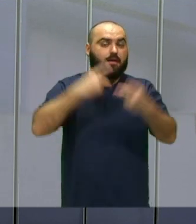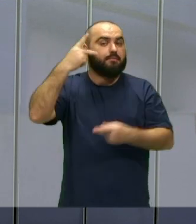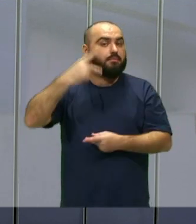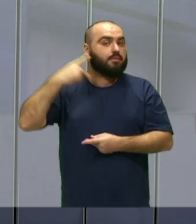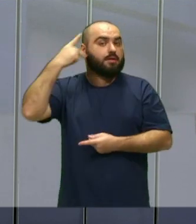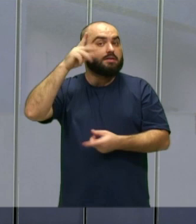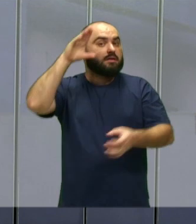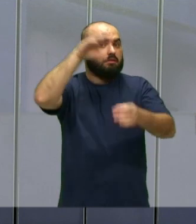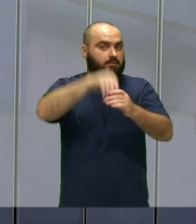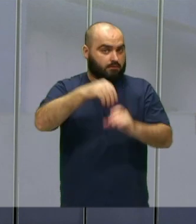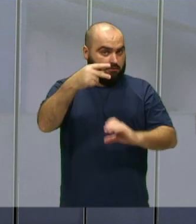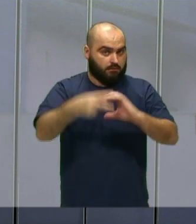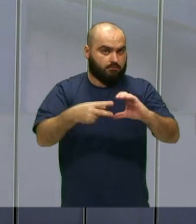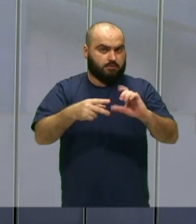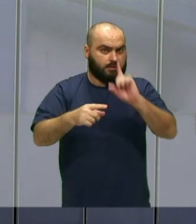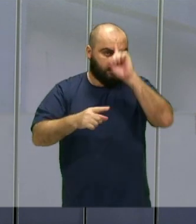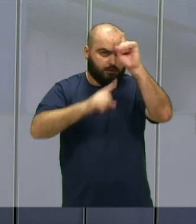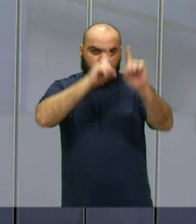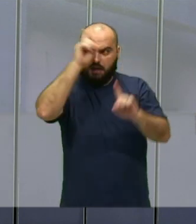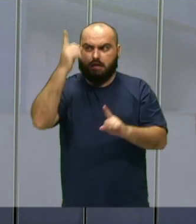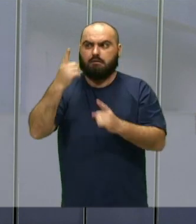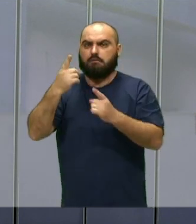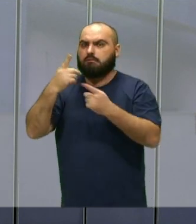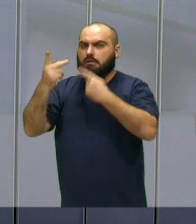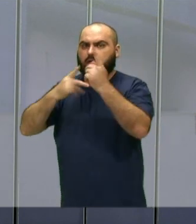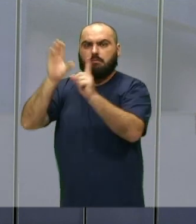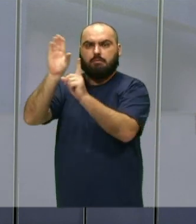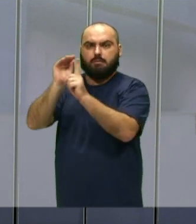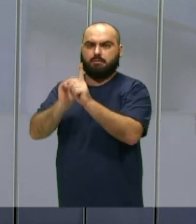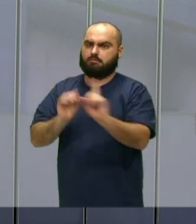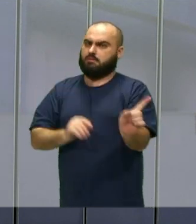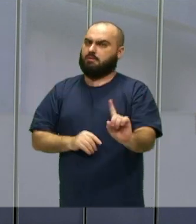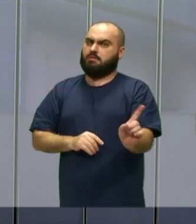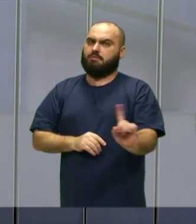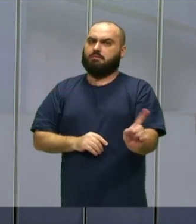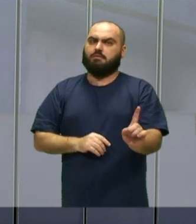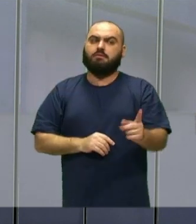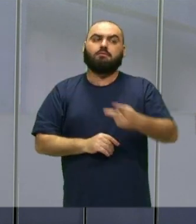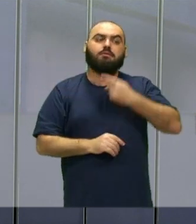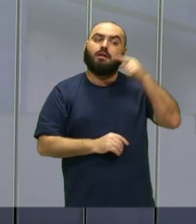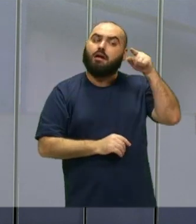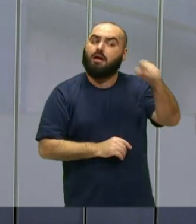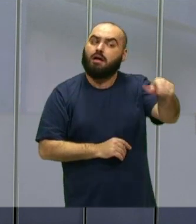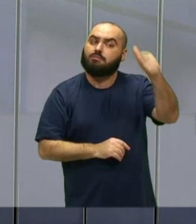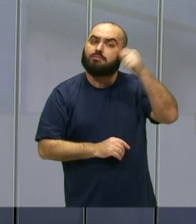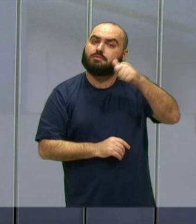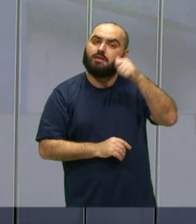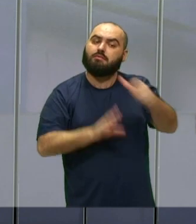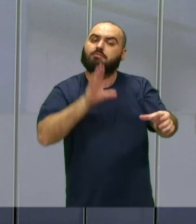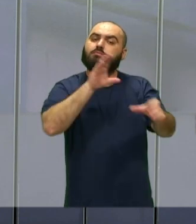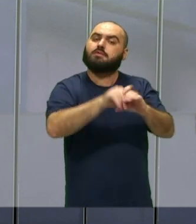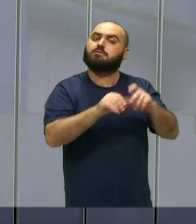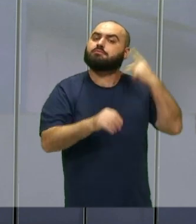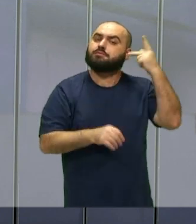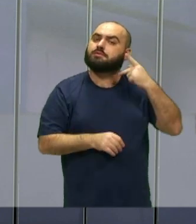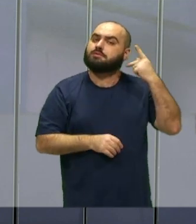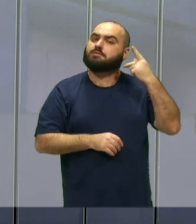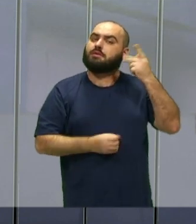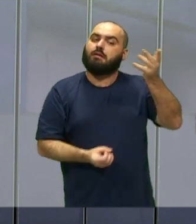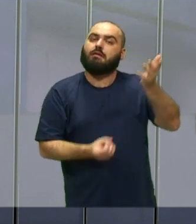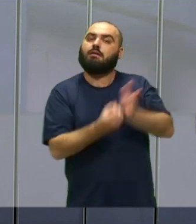na Câmara de Vereadores, a nossa ideia não era para falar sobre assédio. Era para falar da importância delas no contexto político, de fazer leis,